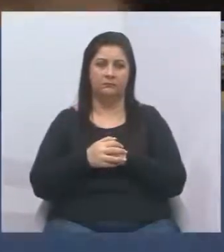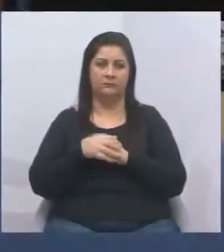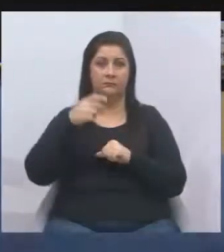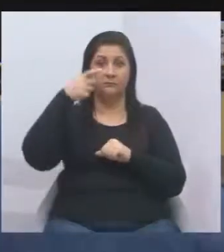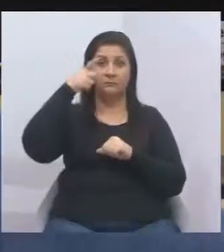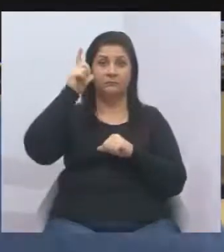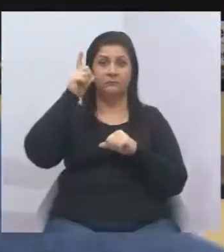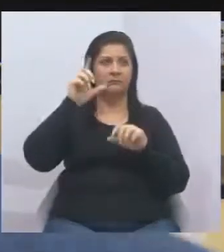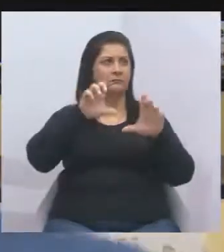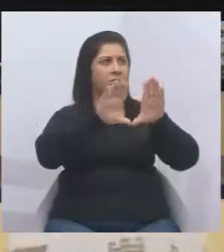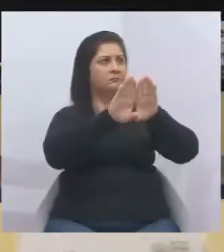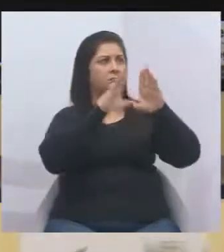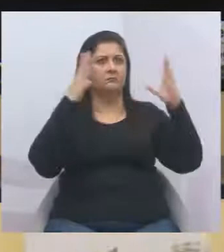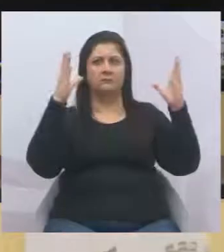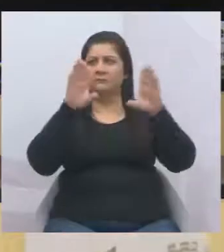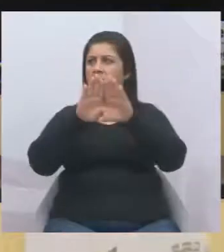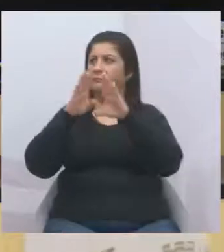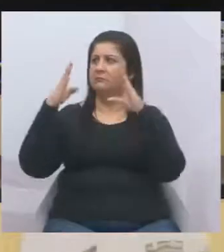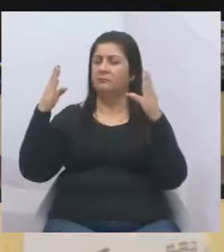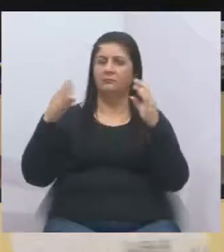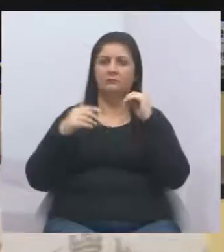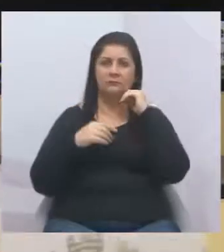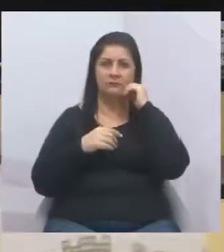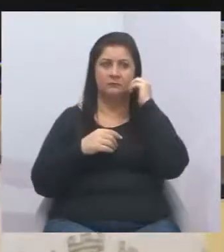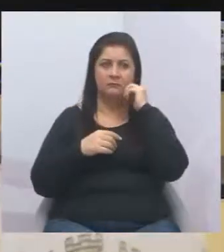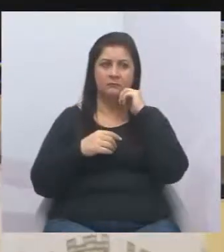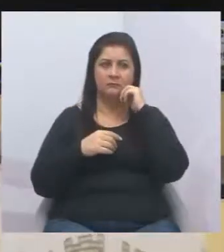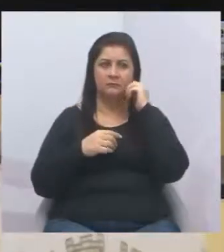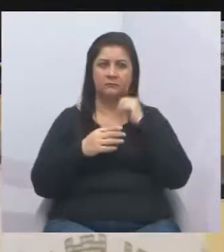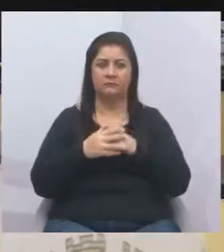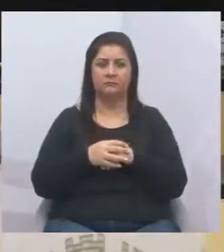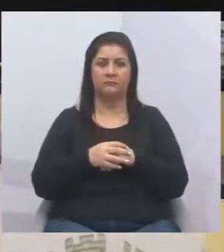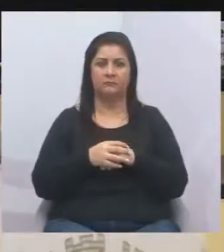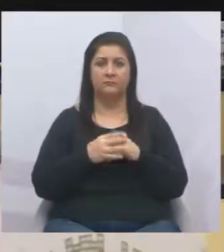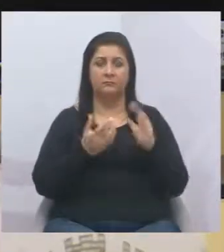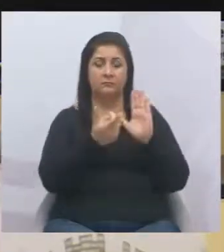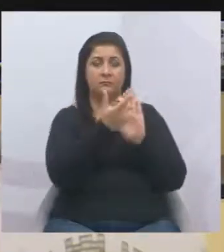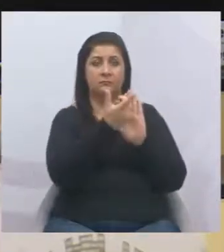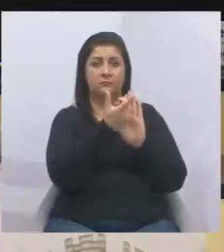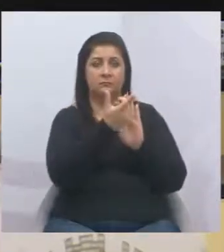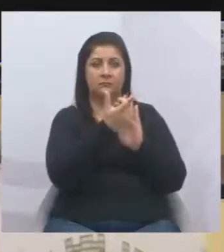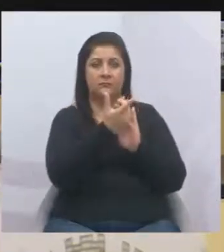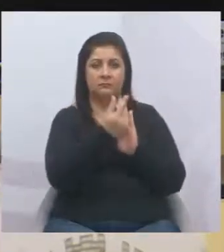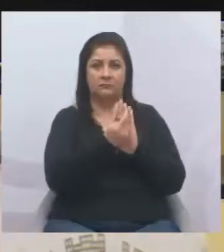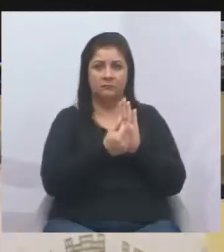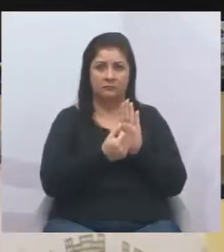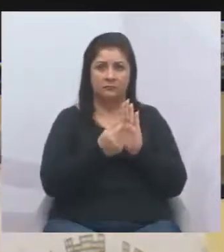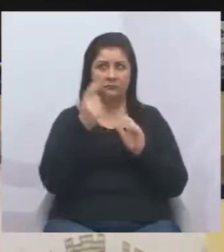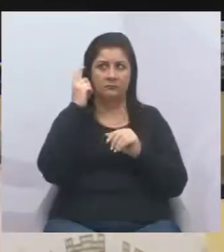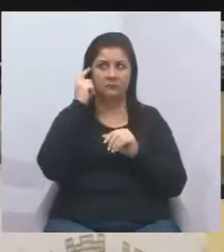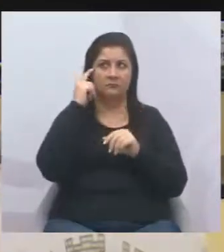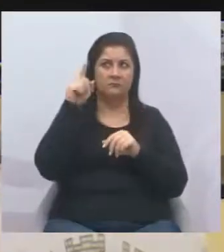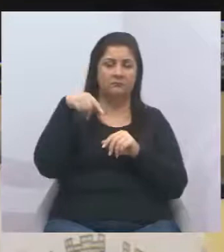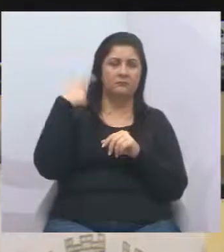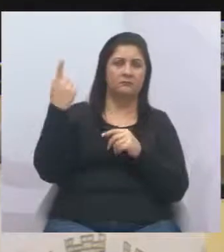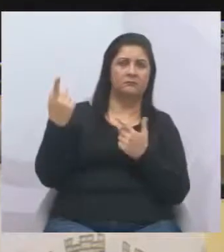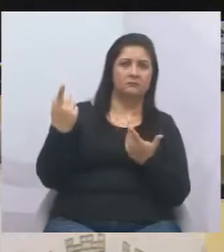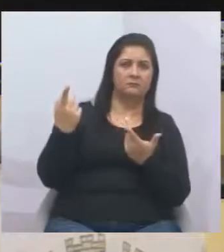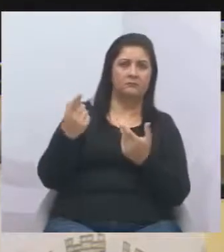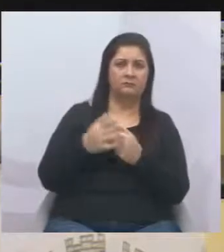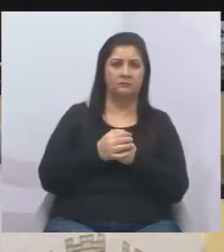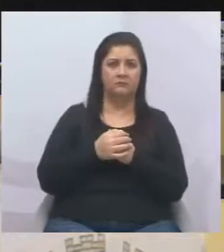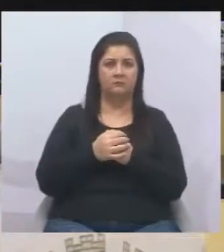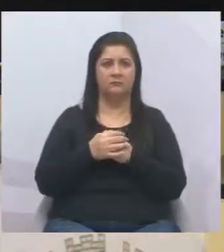tudo. Teve um ditado popular que falou assim, a economia nós pensamos depois, o